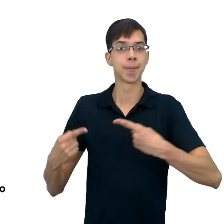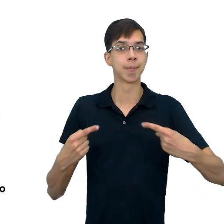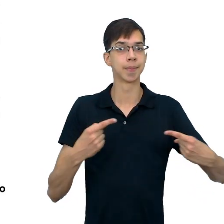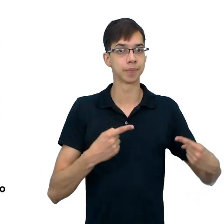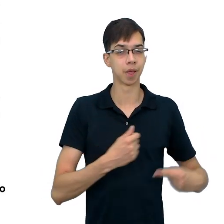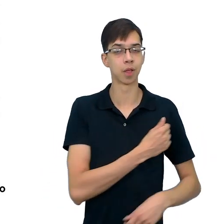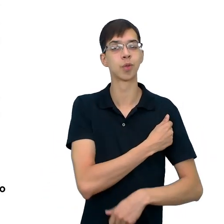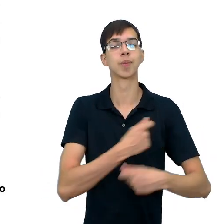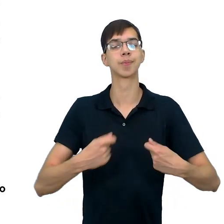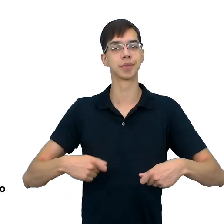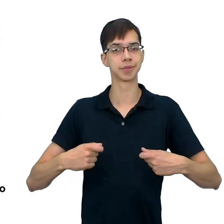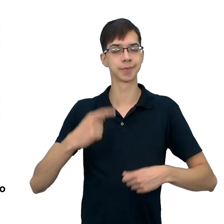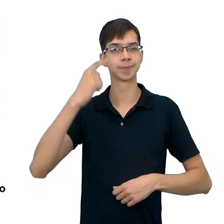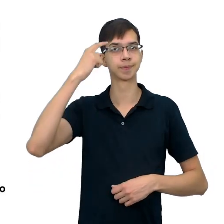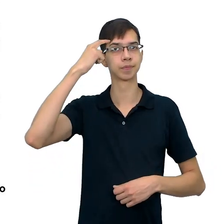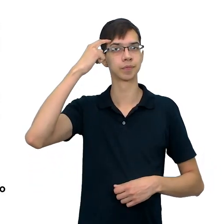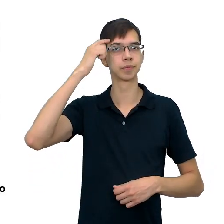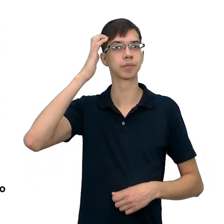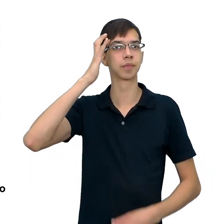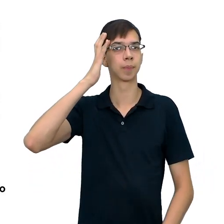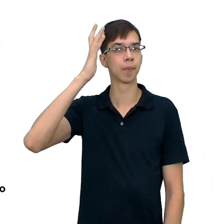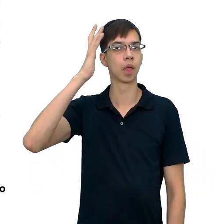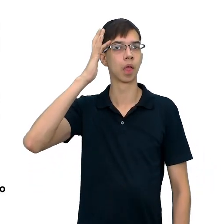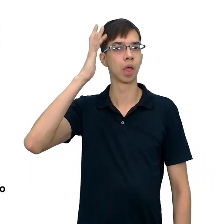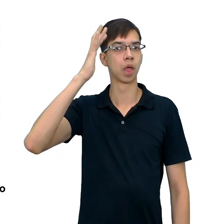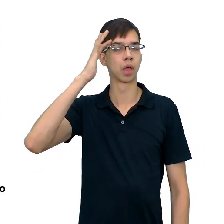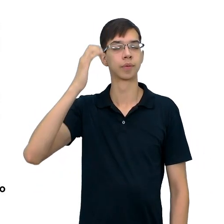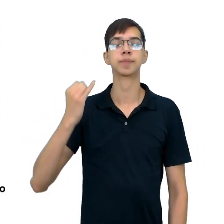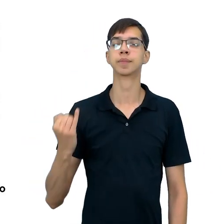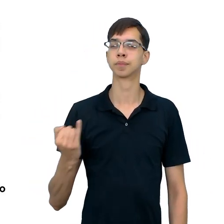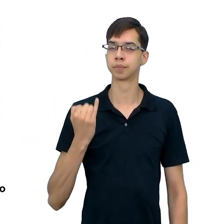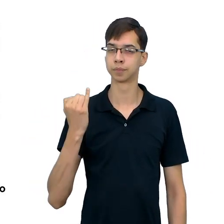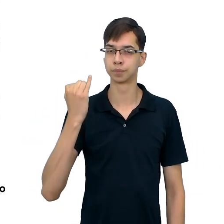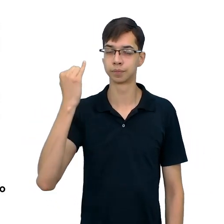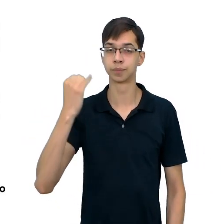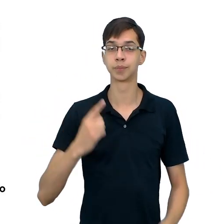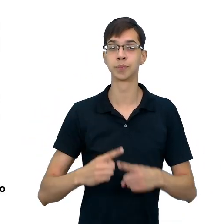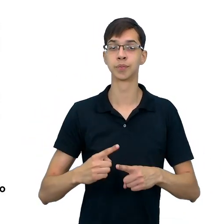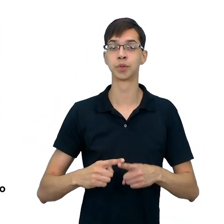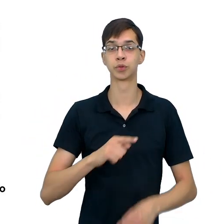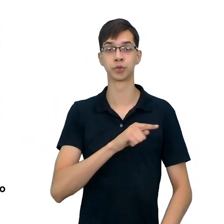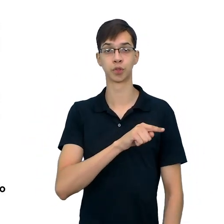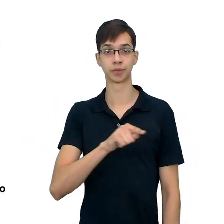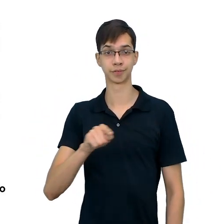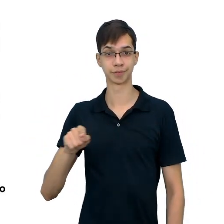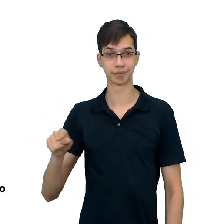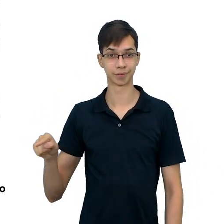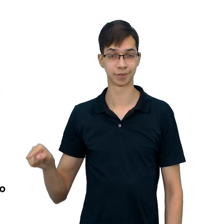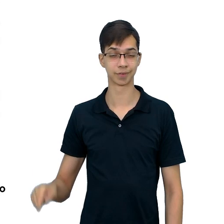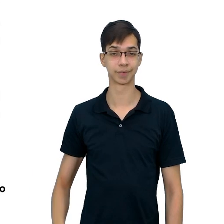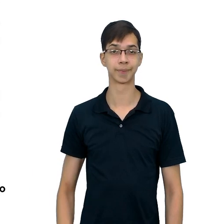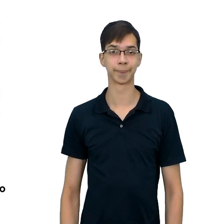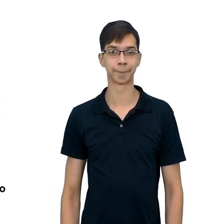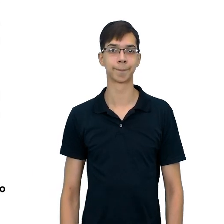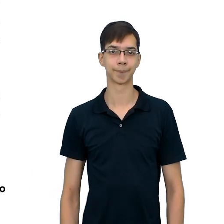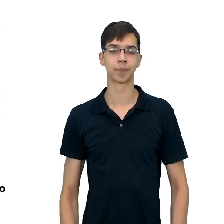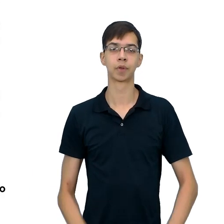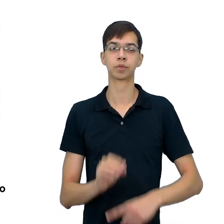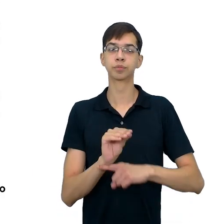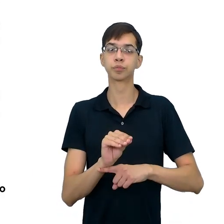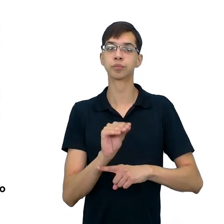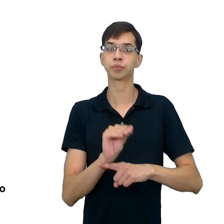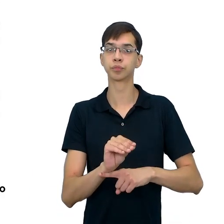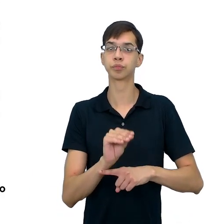fundamental. Até mesmo porque, né, vocês estão construindo um sujeito, né, um cidadão aí global